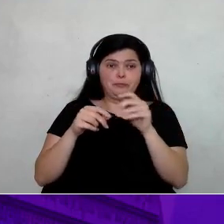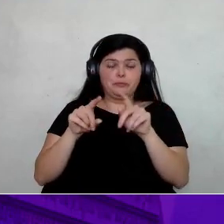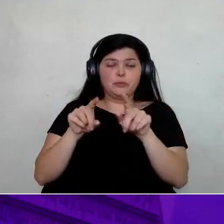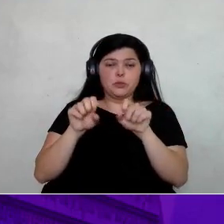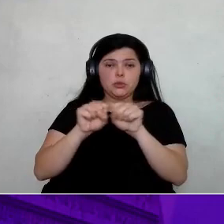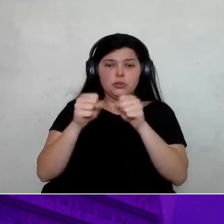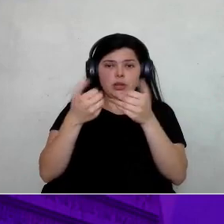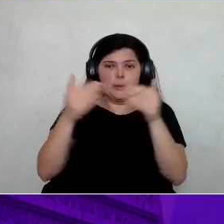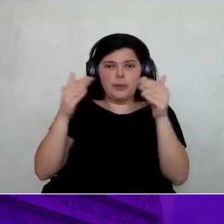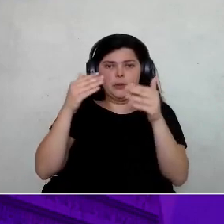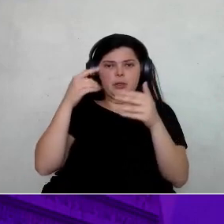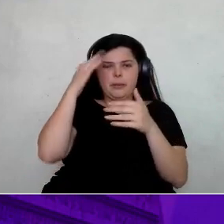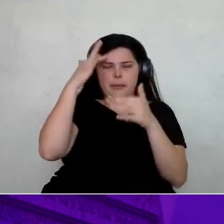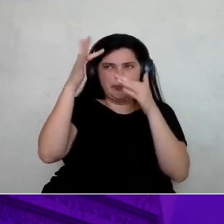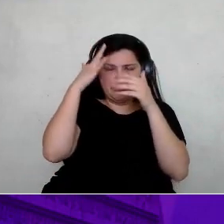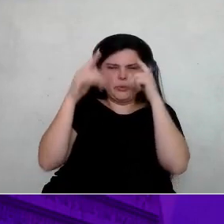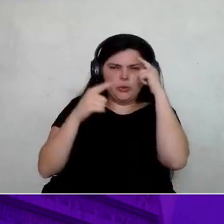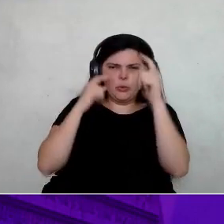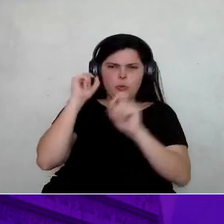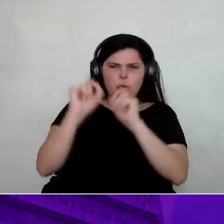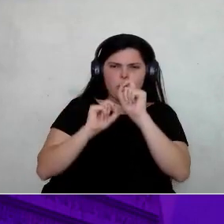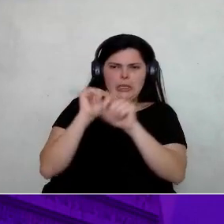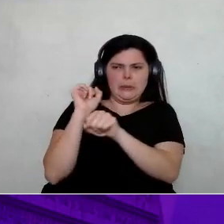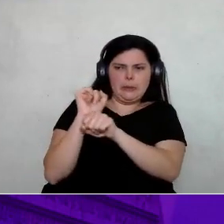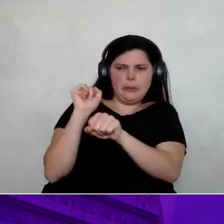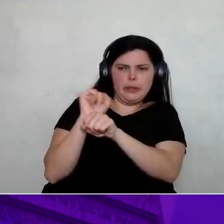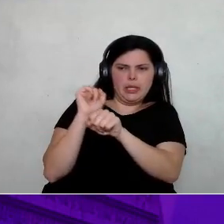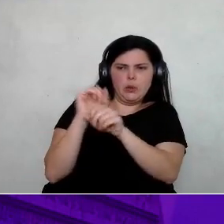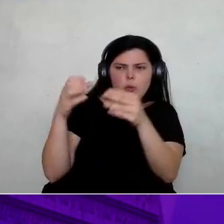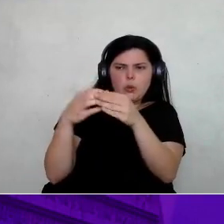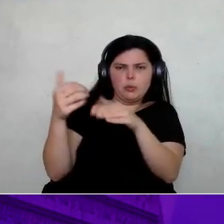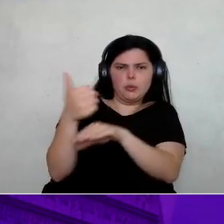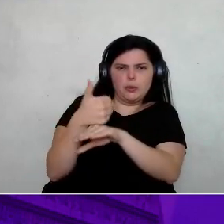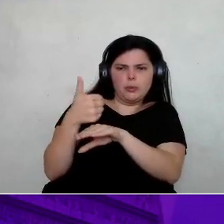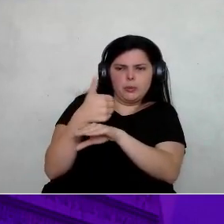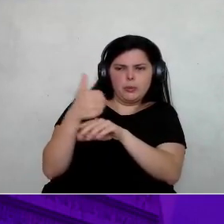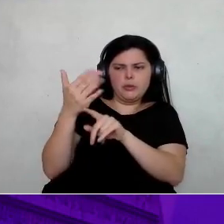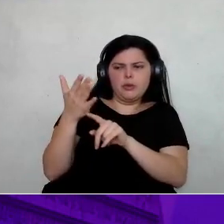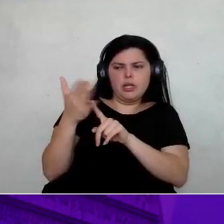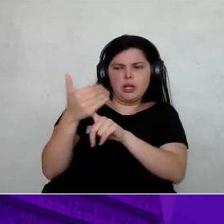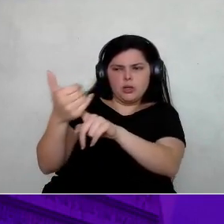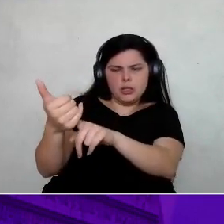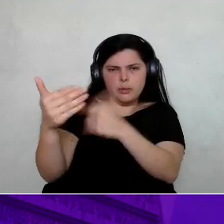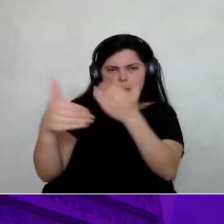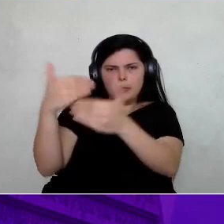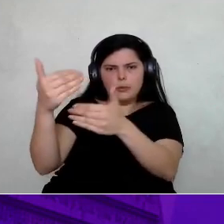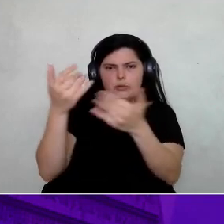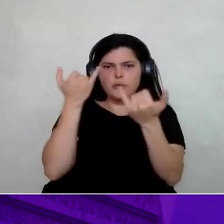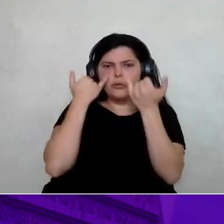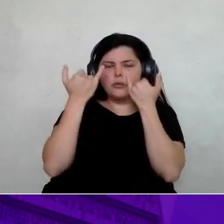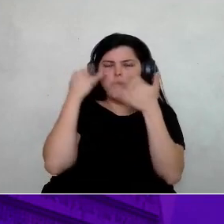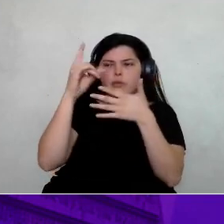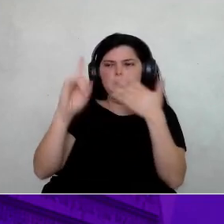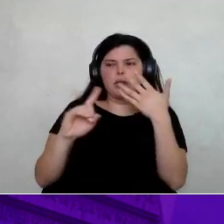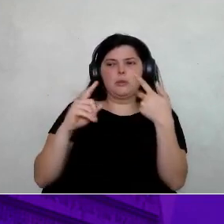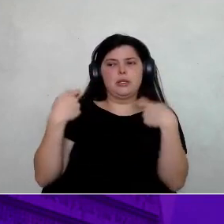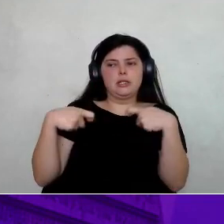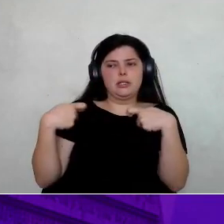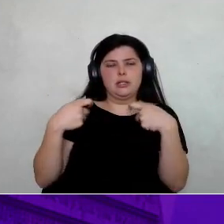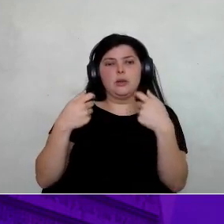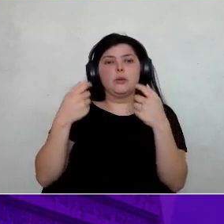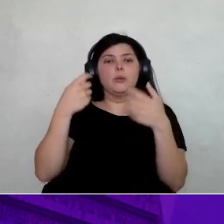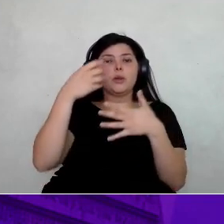paradigma da gente ter uma certa espera de uma equipe de tecnologia para processar esse dado. Na verdade, o dado